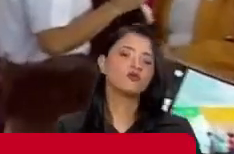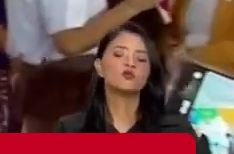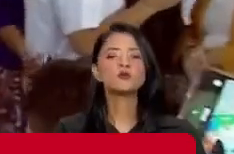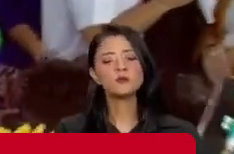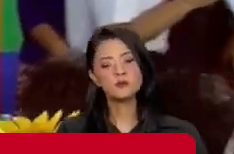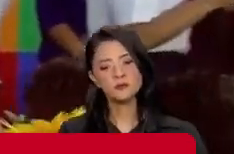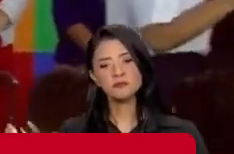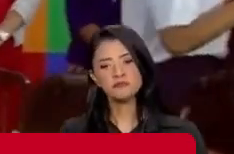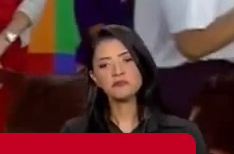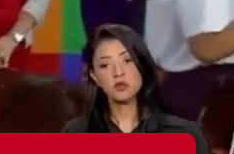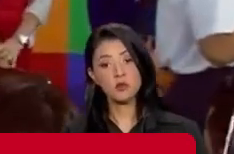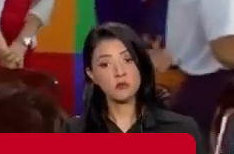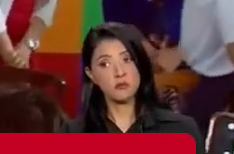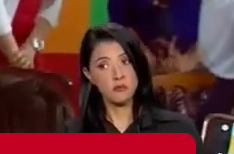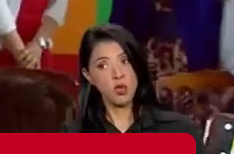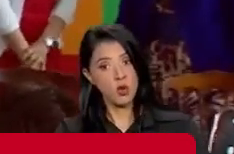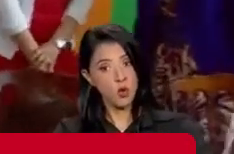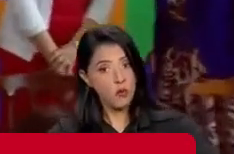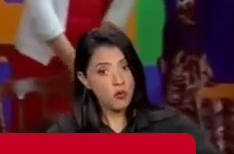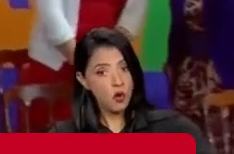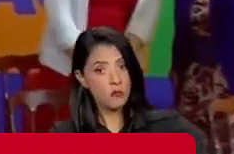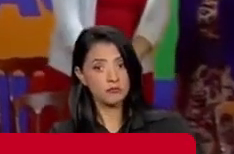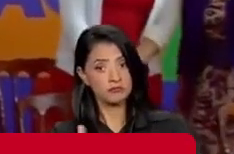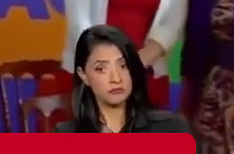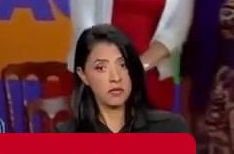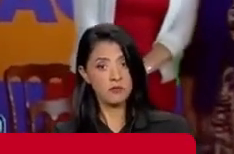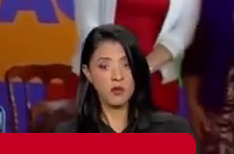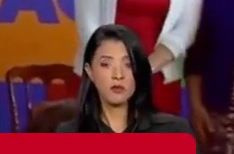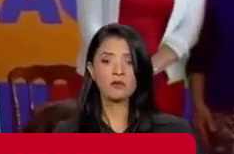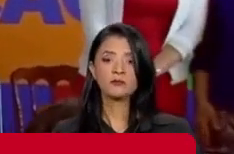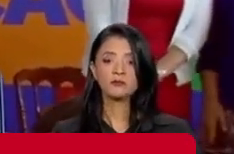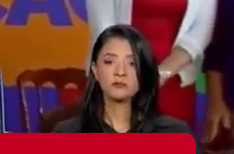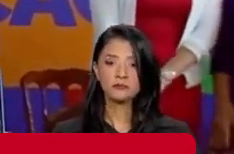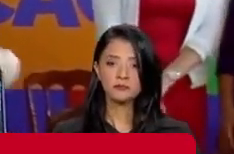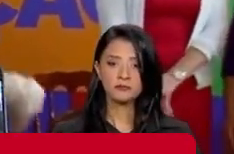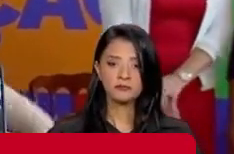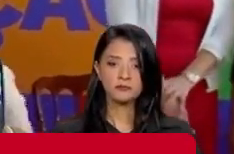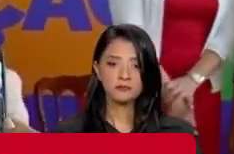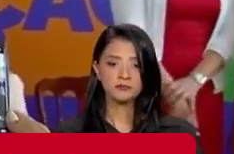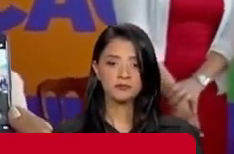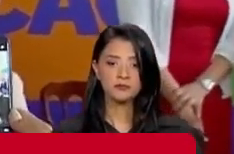aí pelo vice-presidente da República, Geraldo Alckmin.